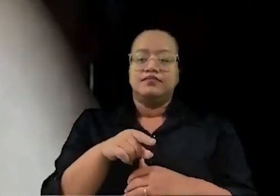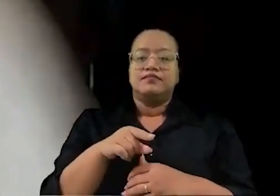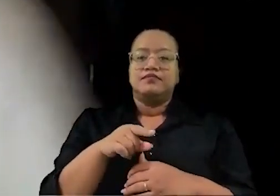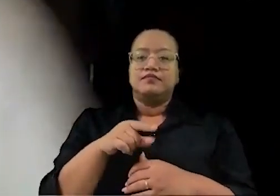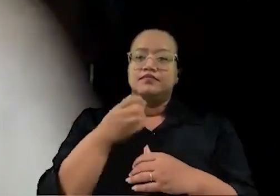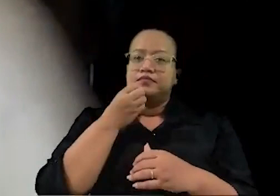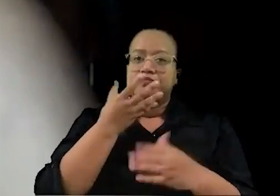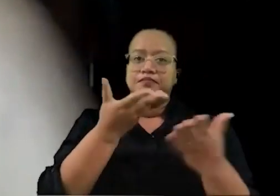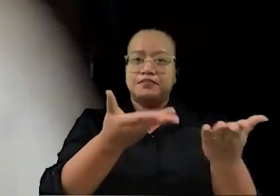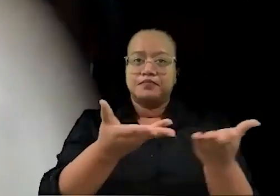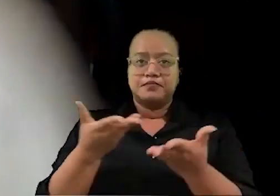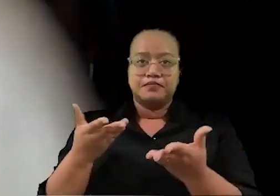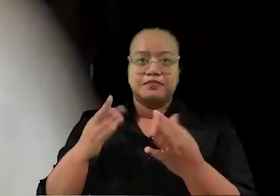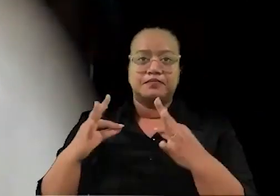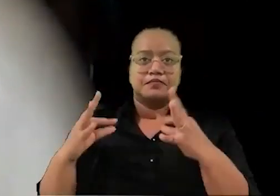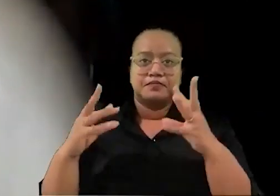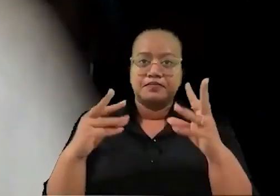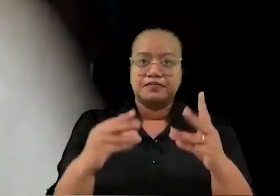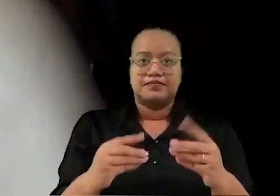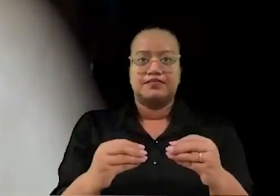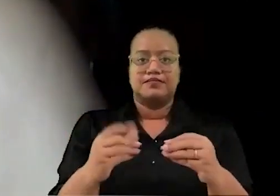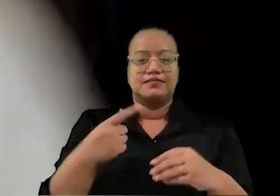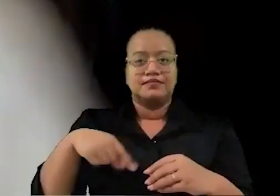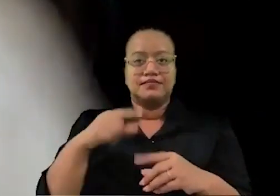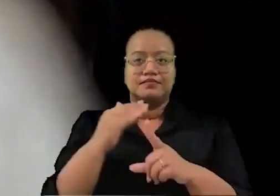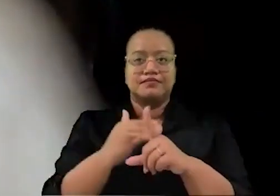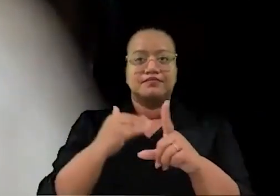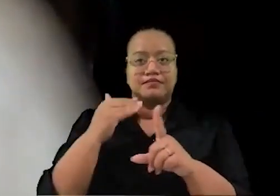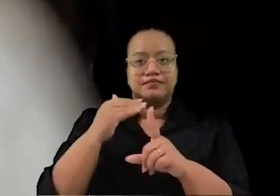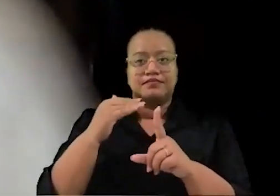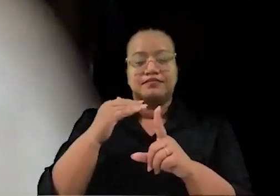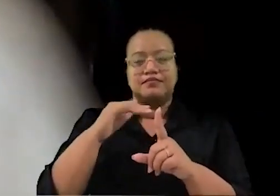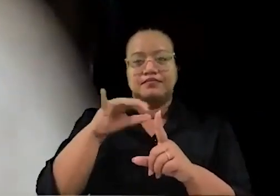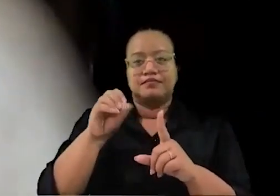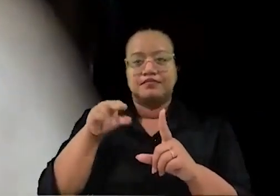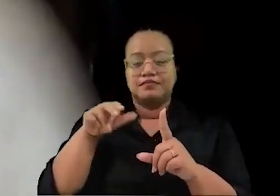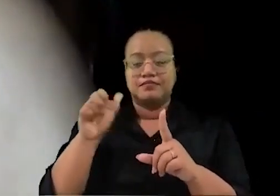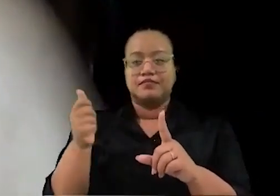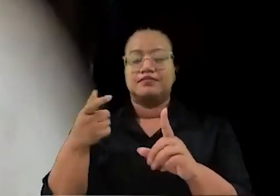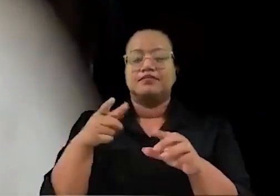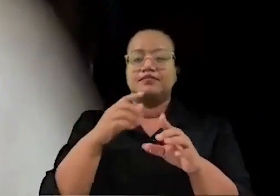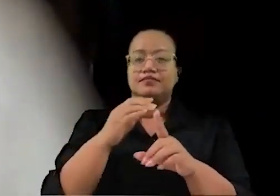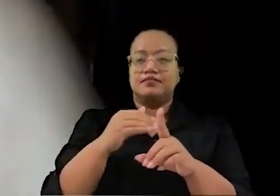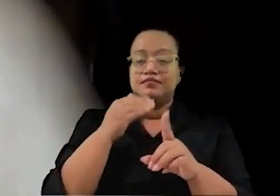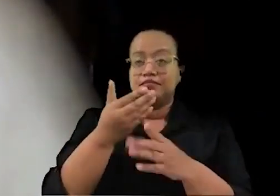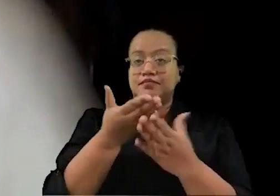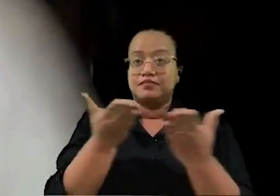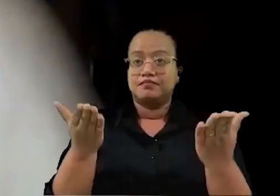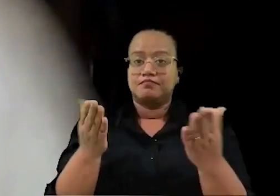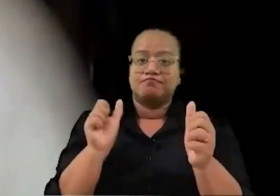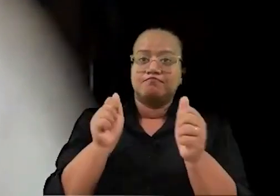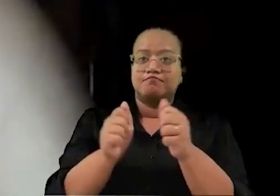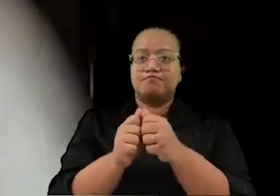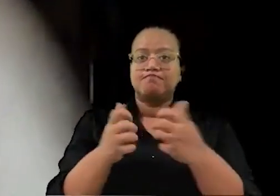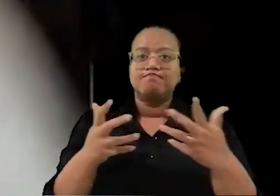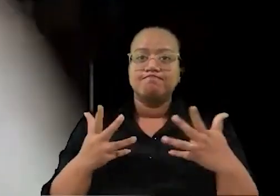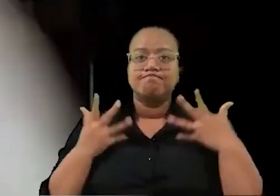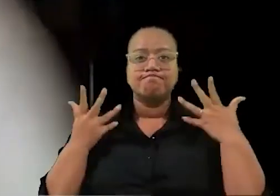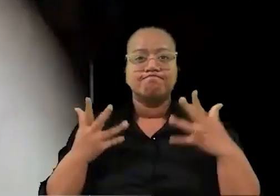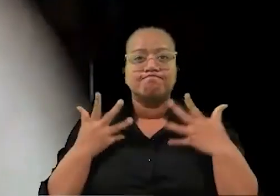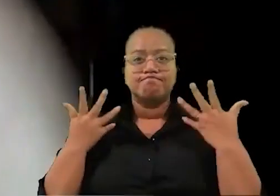alegria, desembargadora Jana, desembargador Brandão, tê-los aqui conosco, dentro da